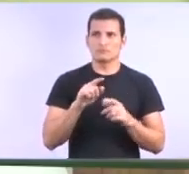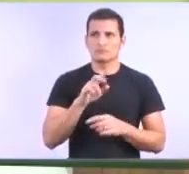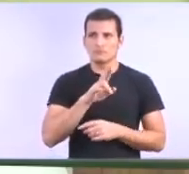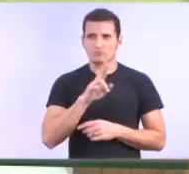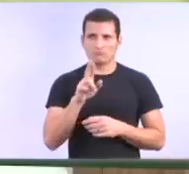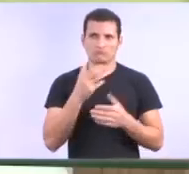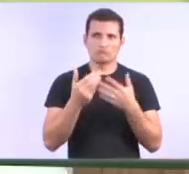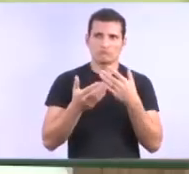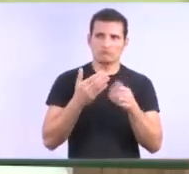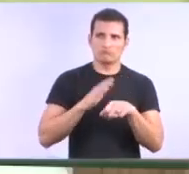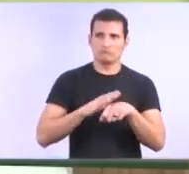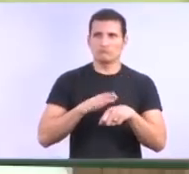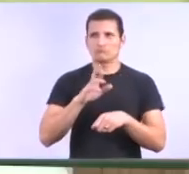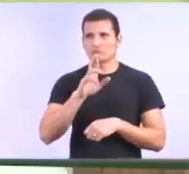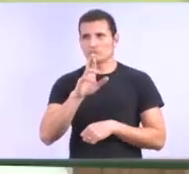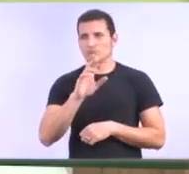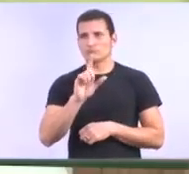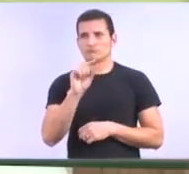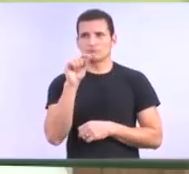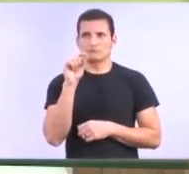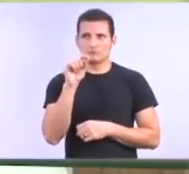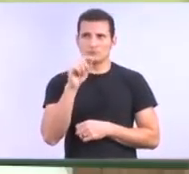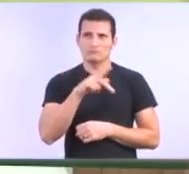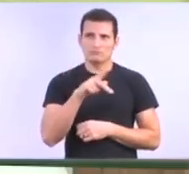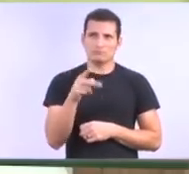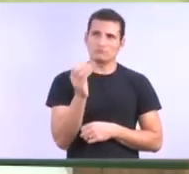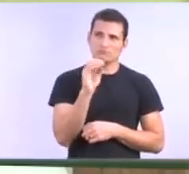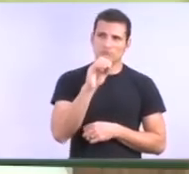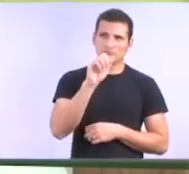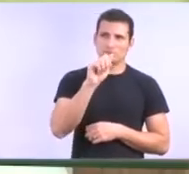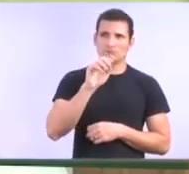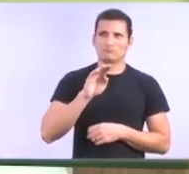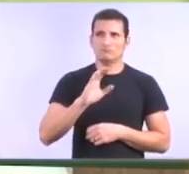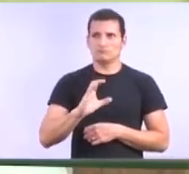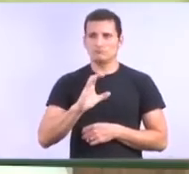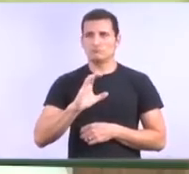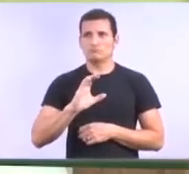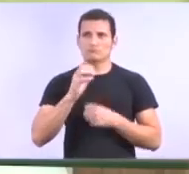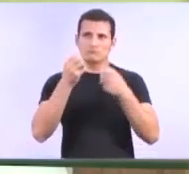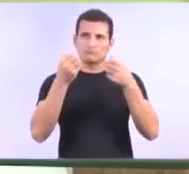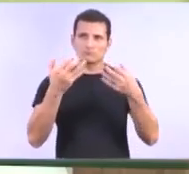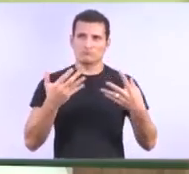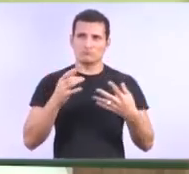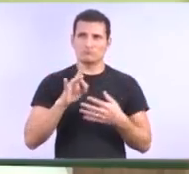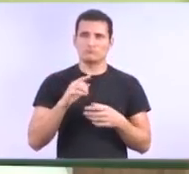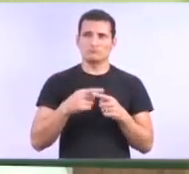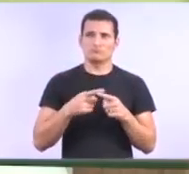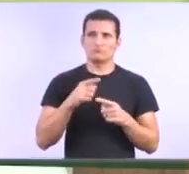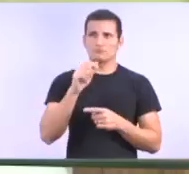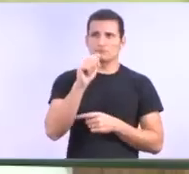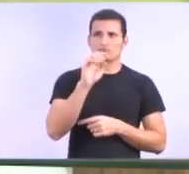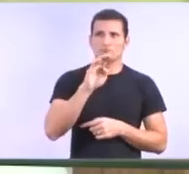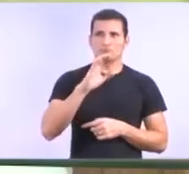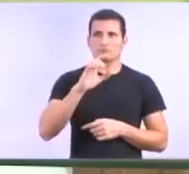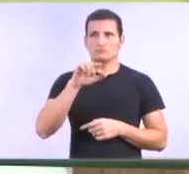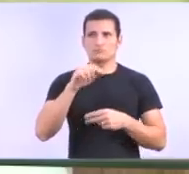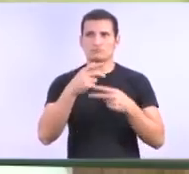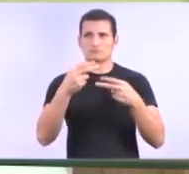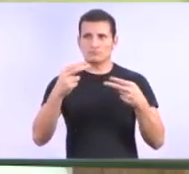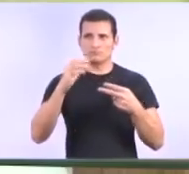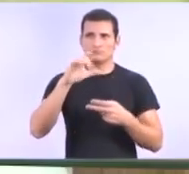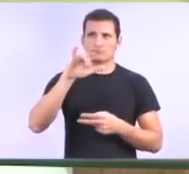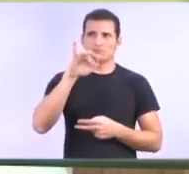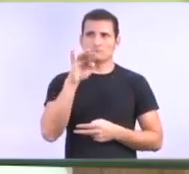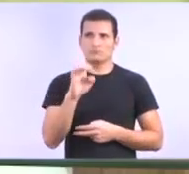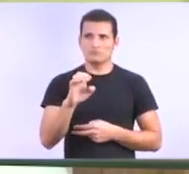forma que vocês acharem melhor. O professor colocou ABC para exemplificar, que aí ABC é o objeto cliente que